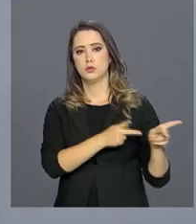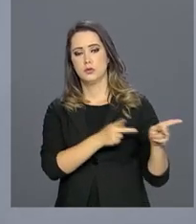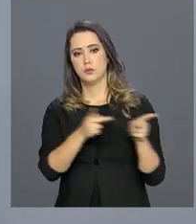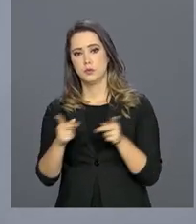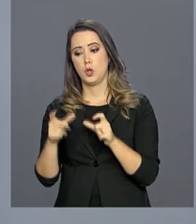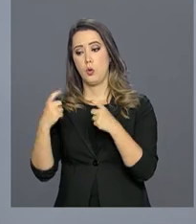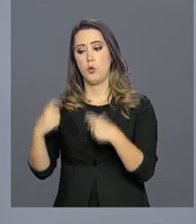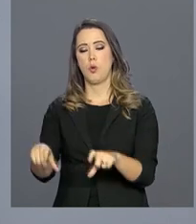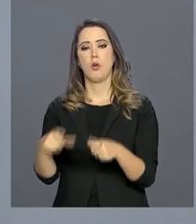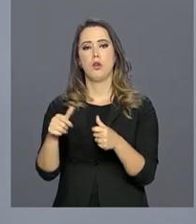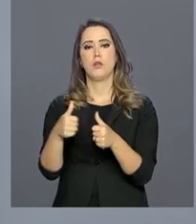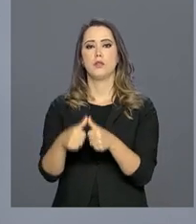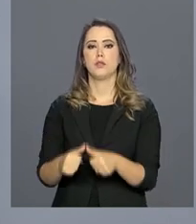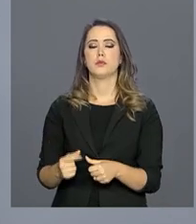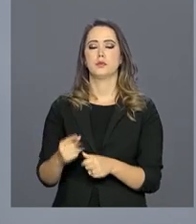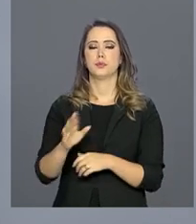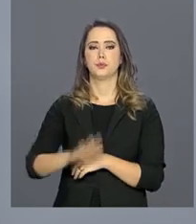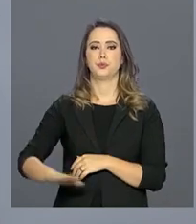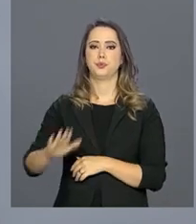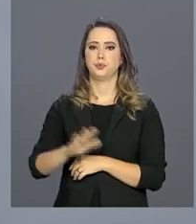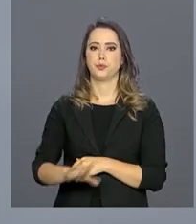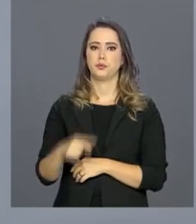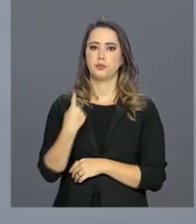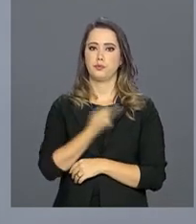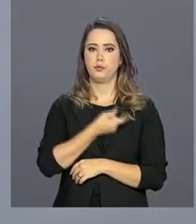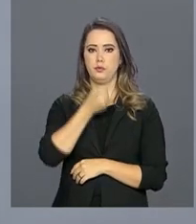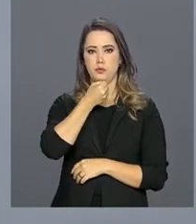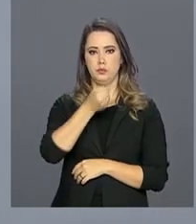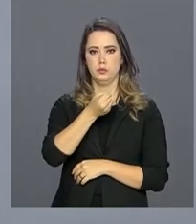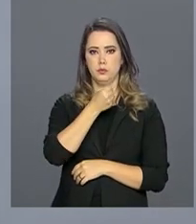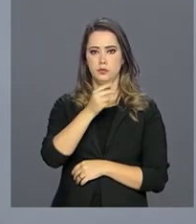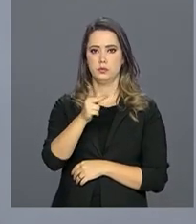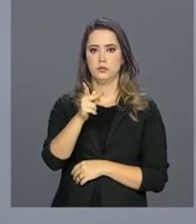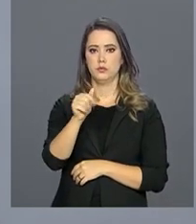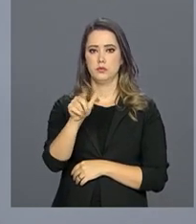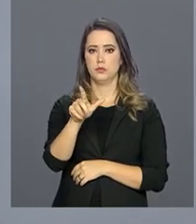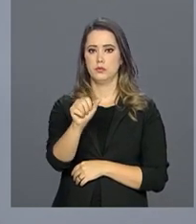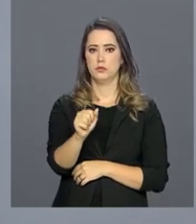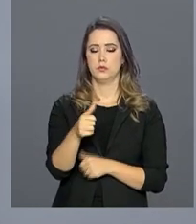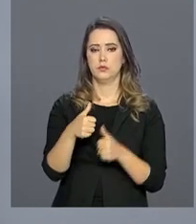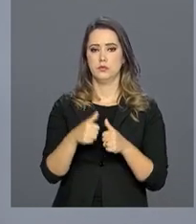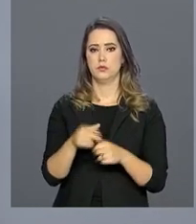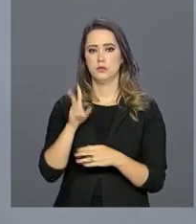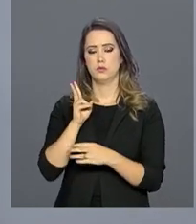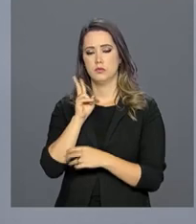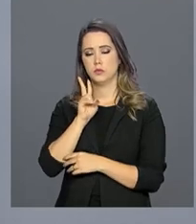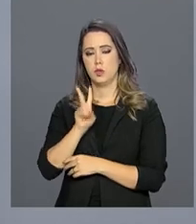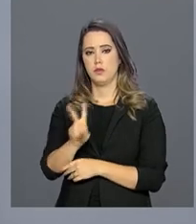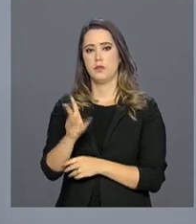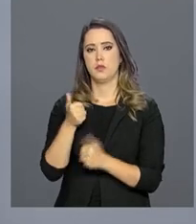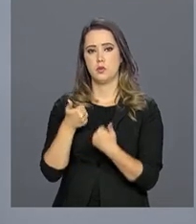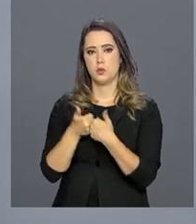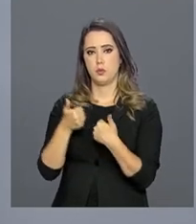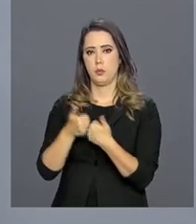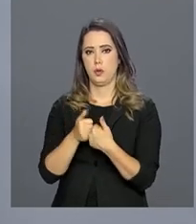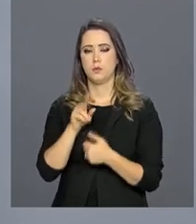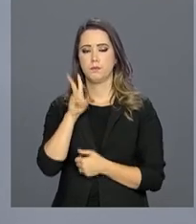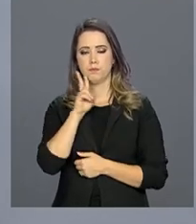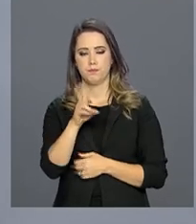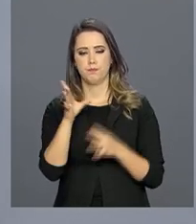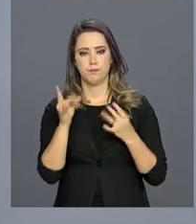e visitou um abrigo para crianças a nossa correspondente nos estados unidos paulo de hoje está acompanhando essa agenda e tem as